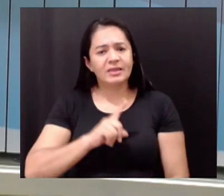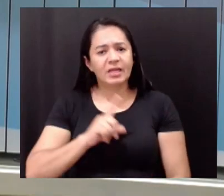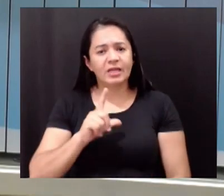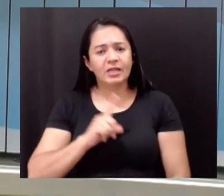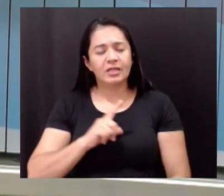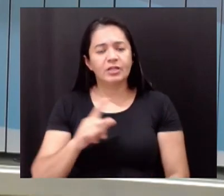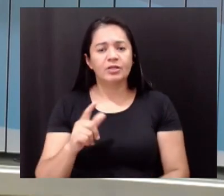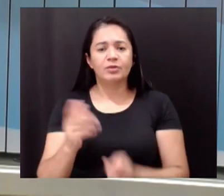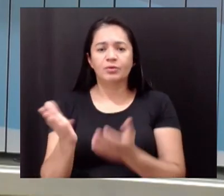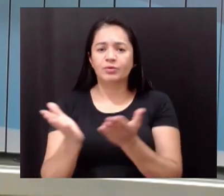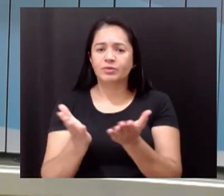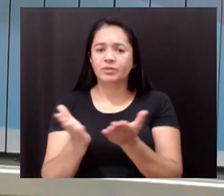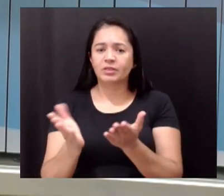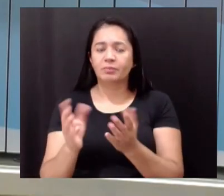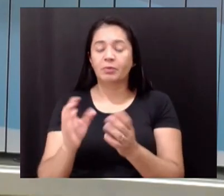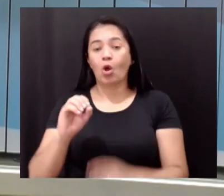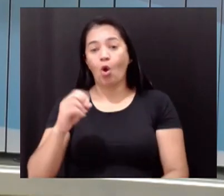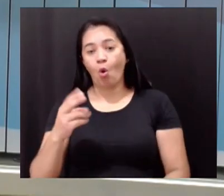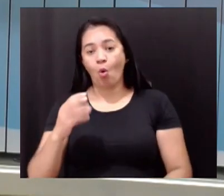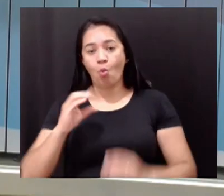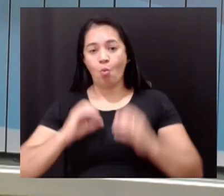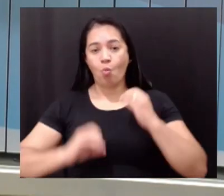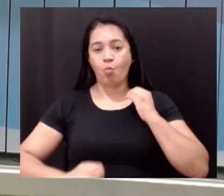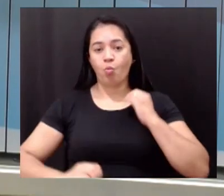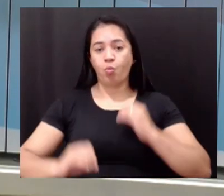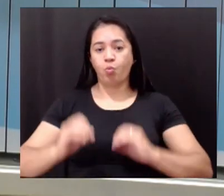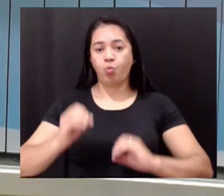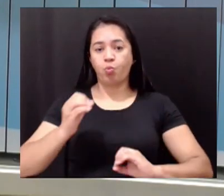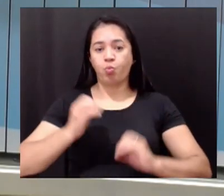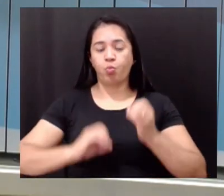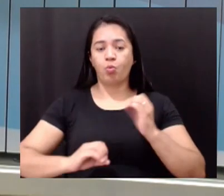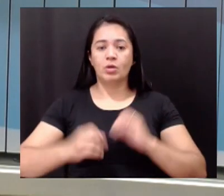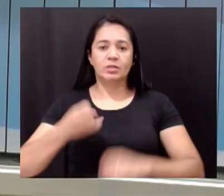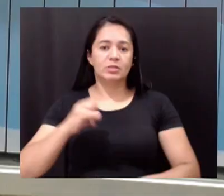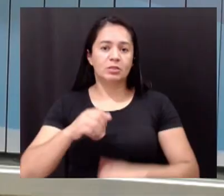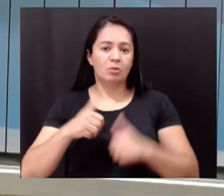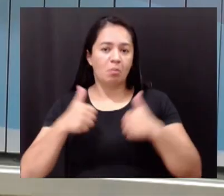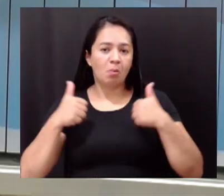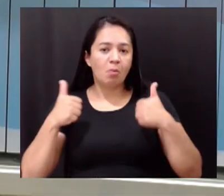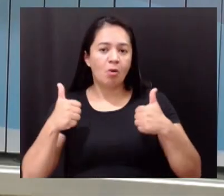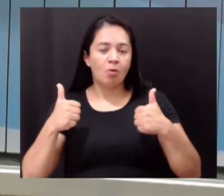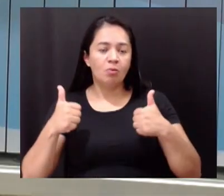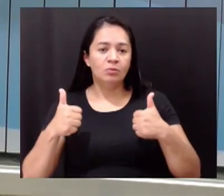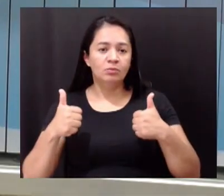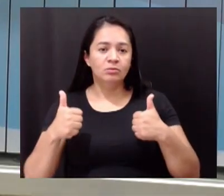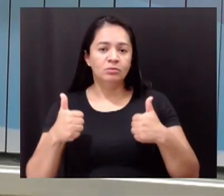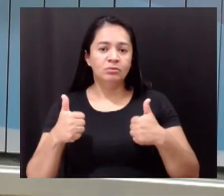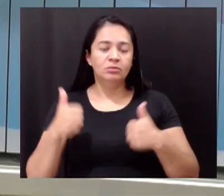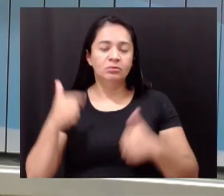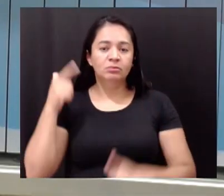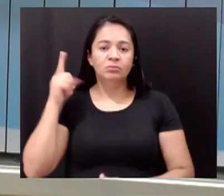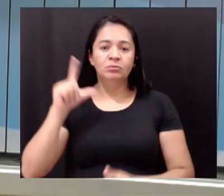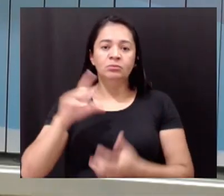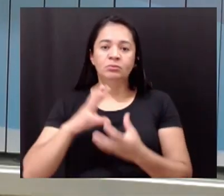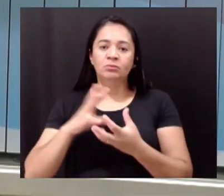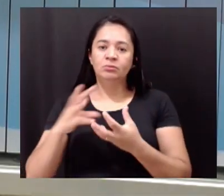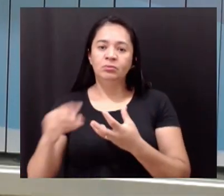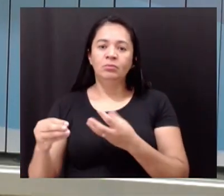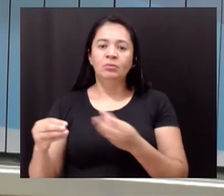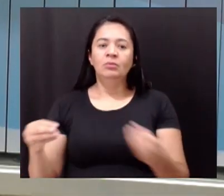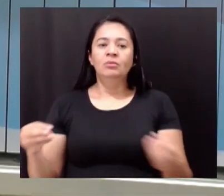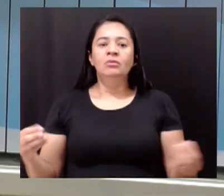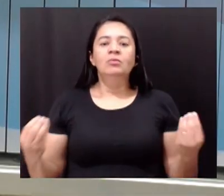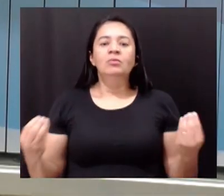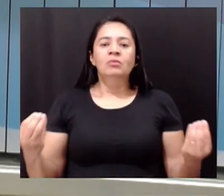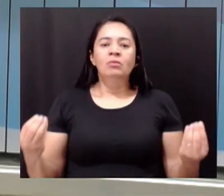próprio organismo, se tiver bem, né, com a imunidade em dia, vai conseguir eliminar esse vírus? Como que isso